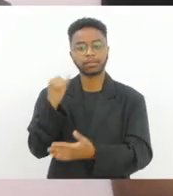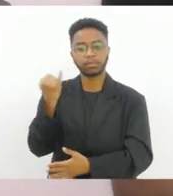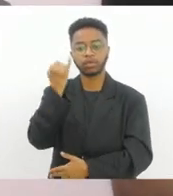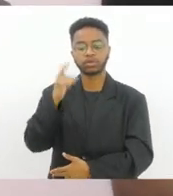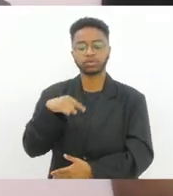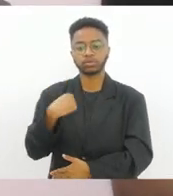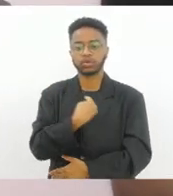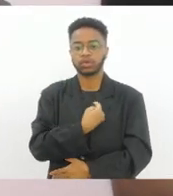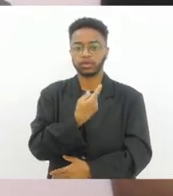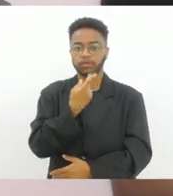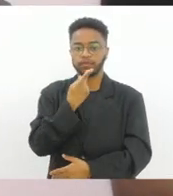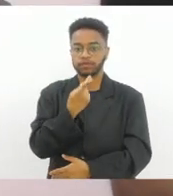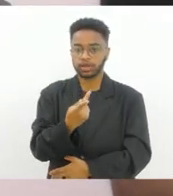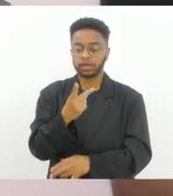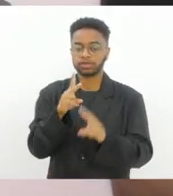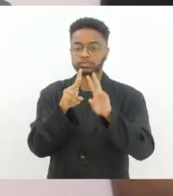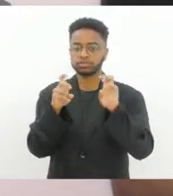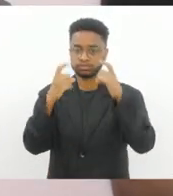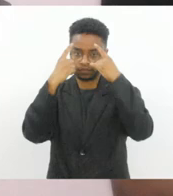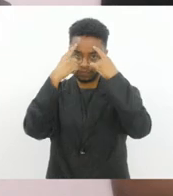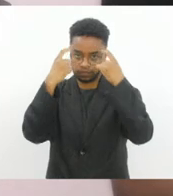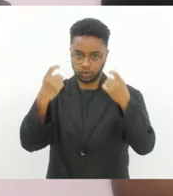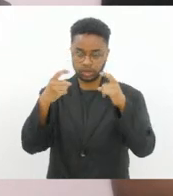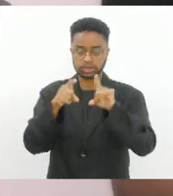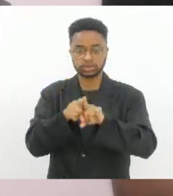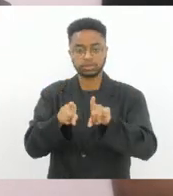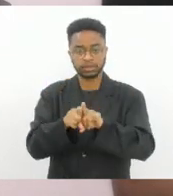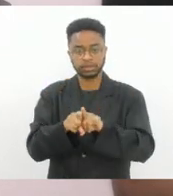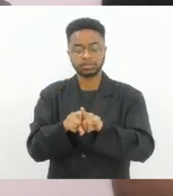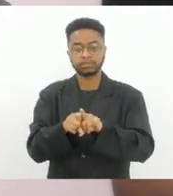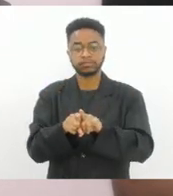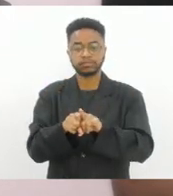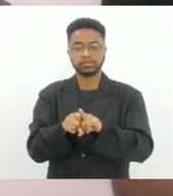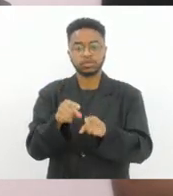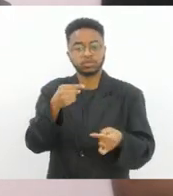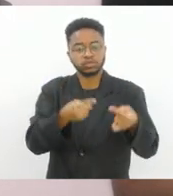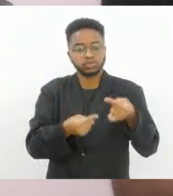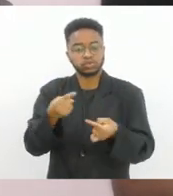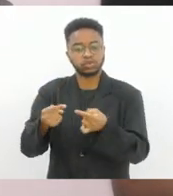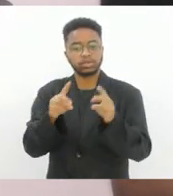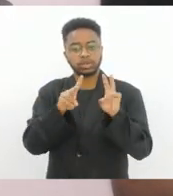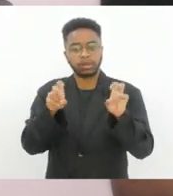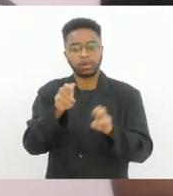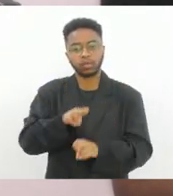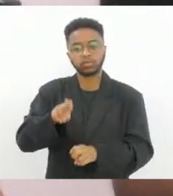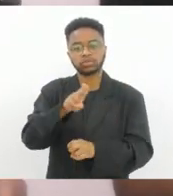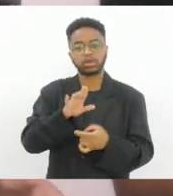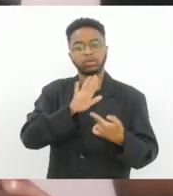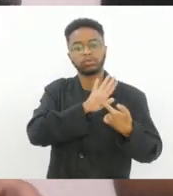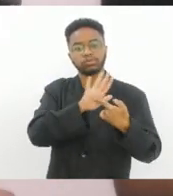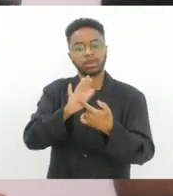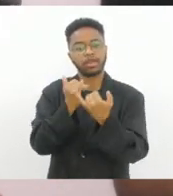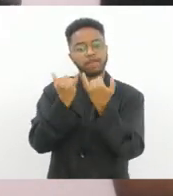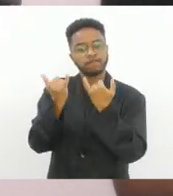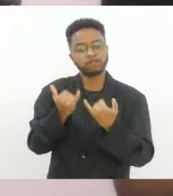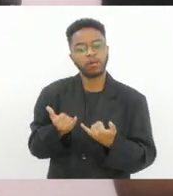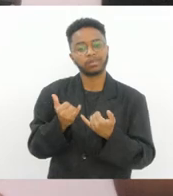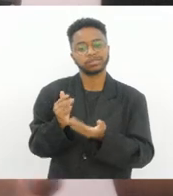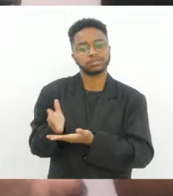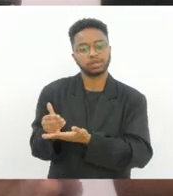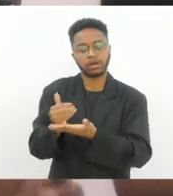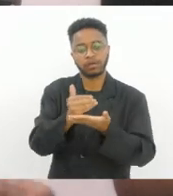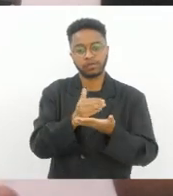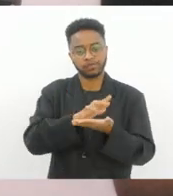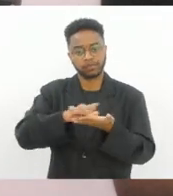falarmos sobre a violência e falar sobre isso utilizando dados, né? Falar sobre esse tema